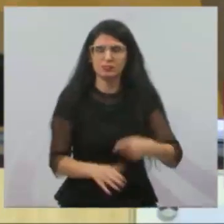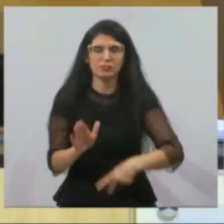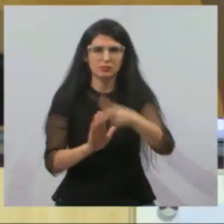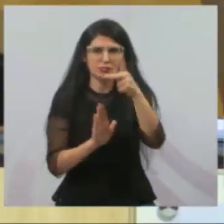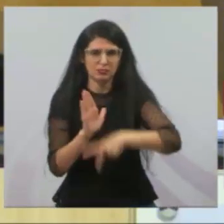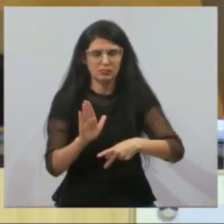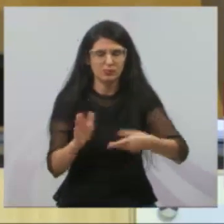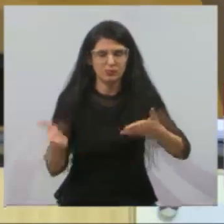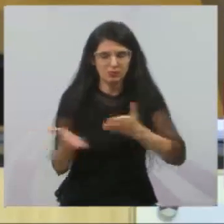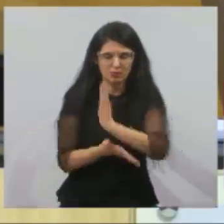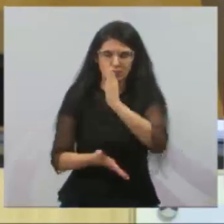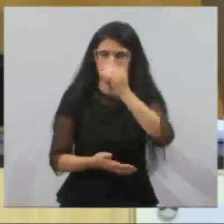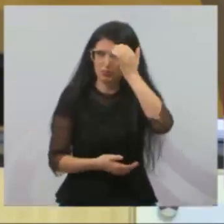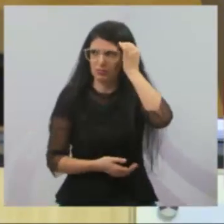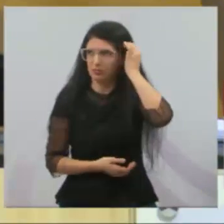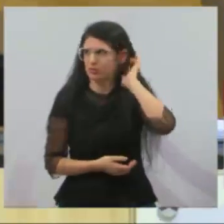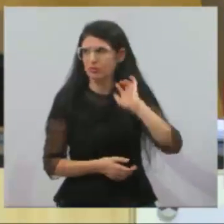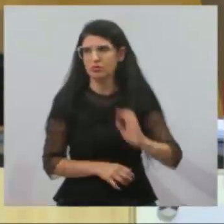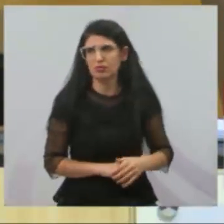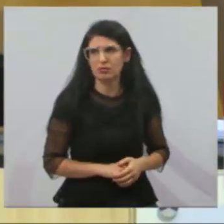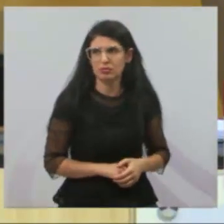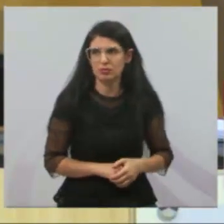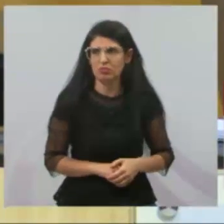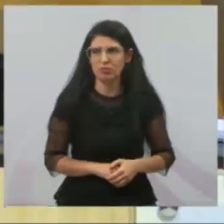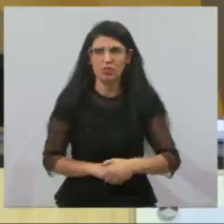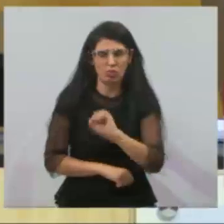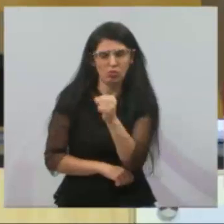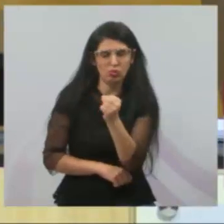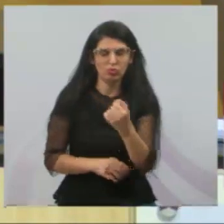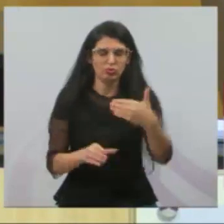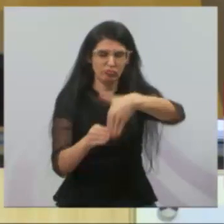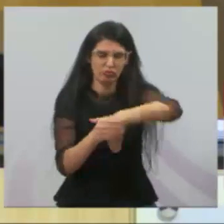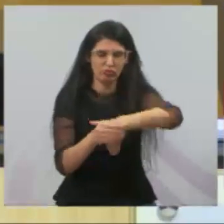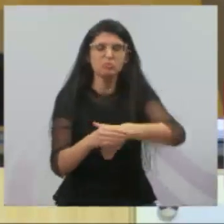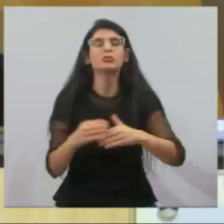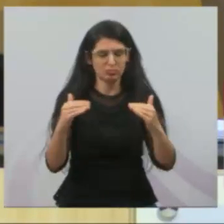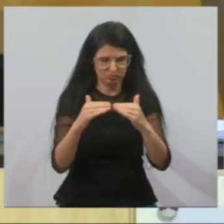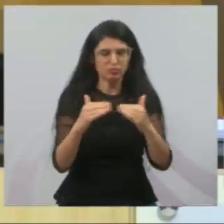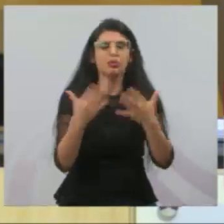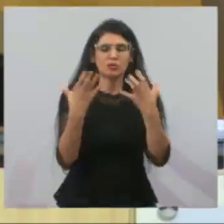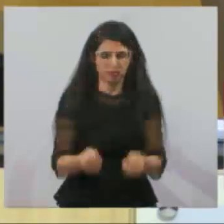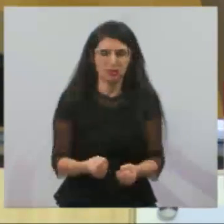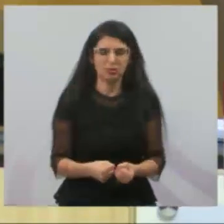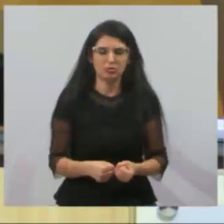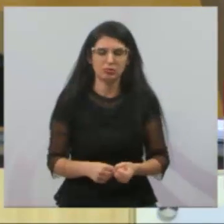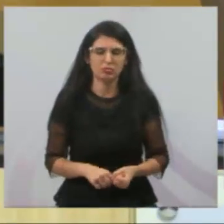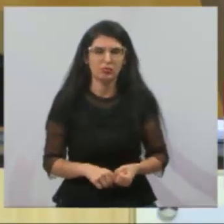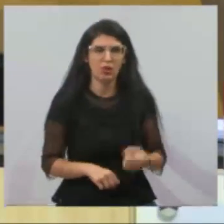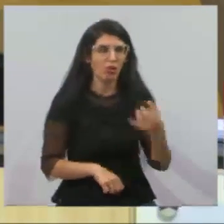Projeto aprovado por 8 votos favoráveis e